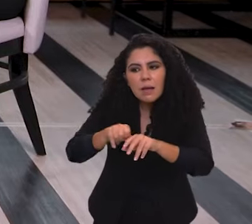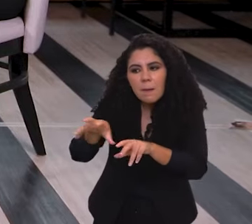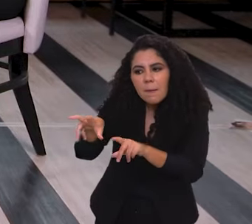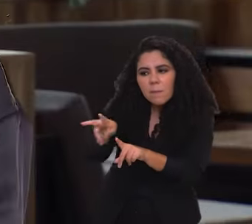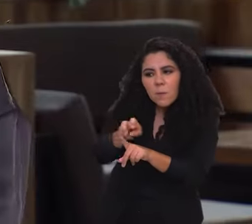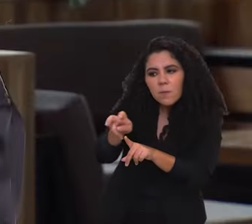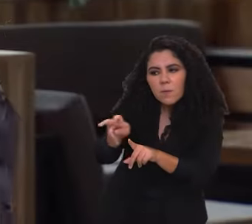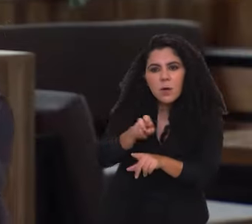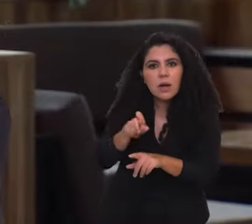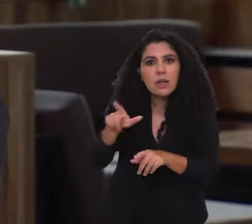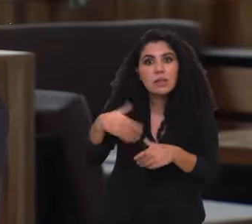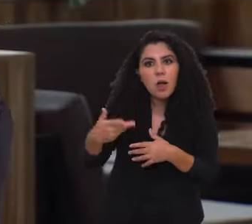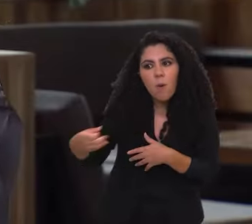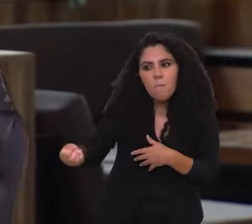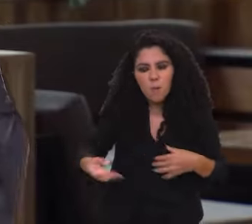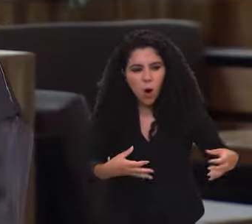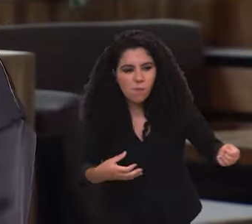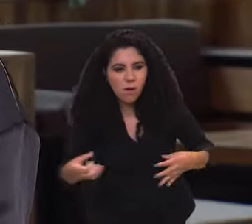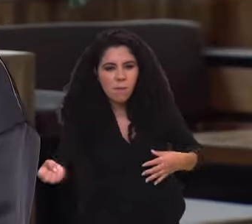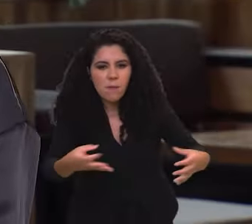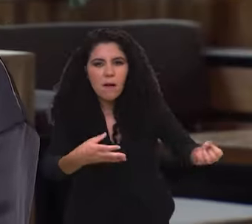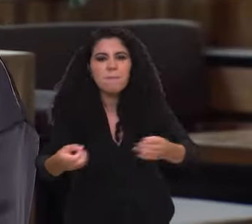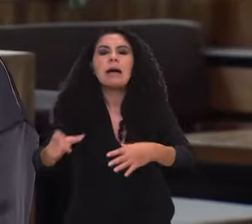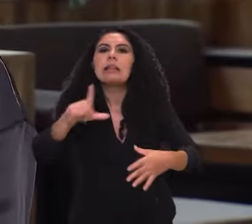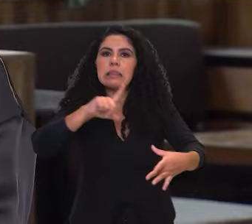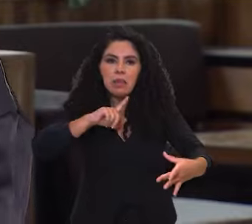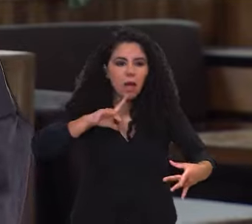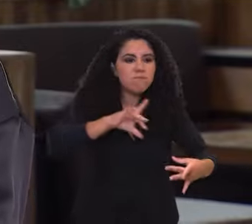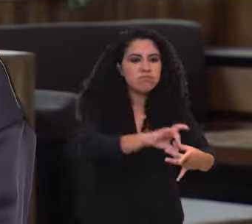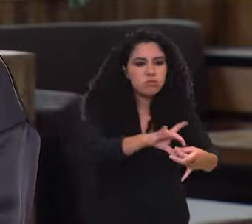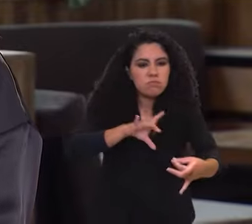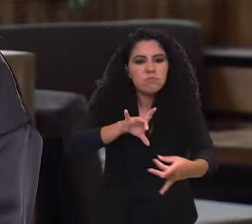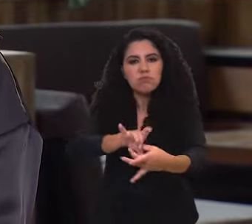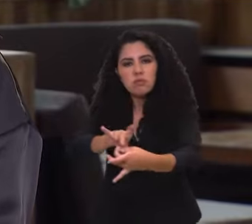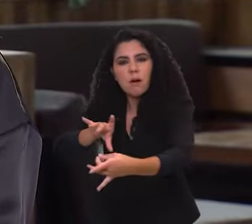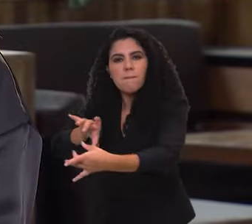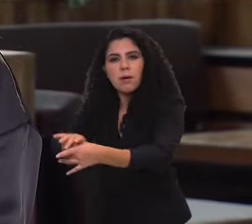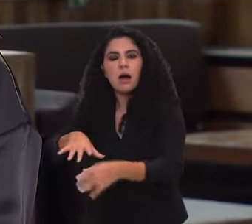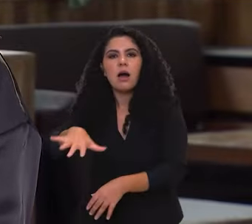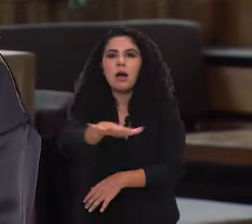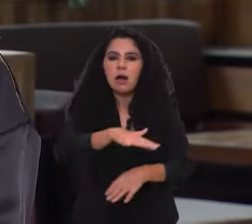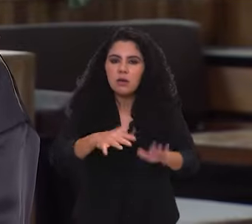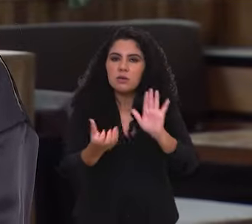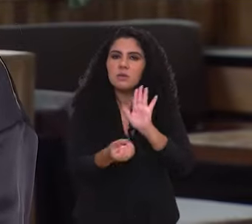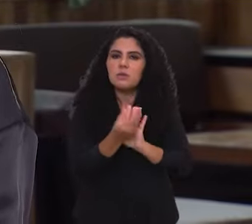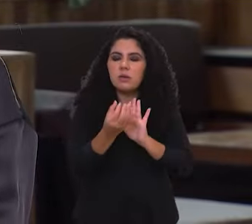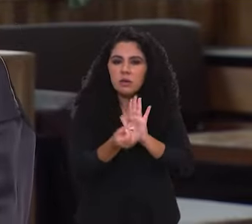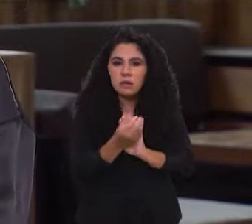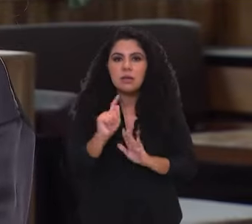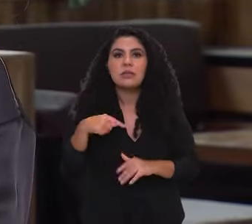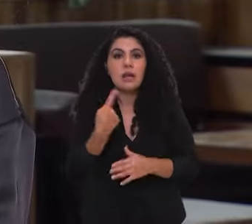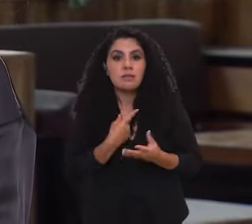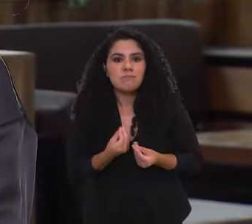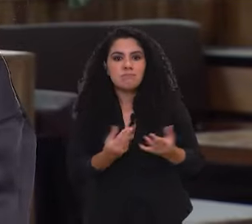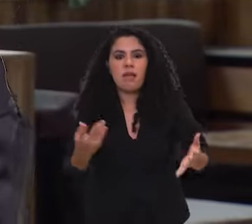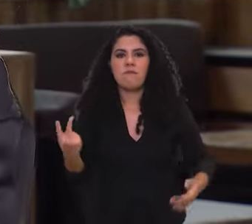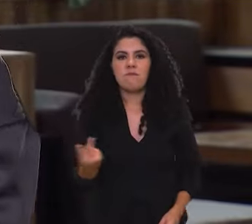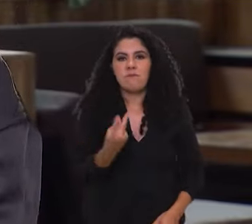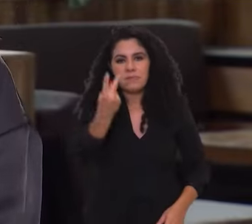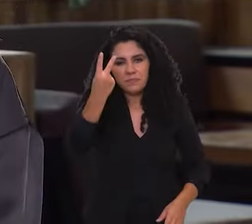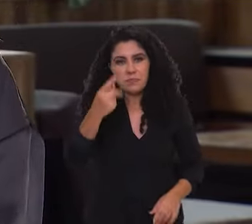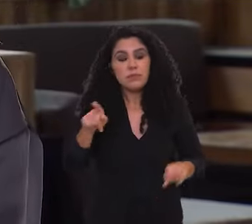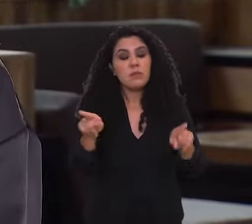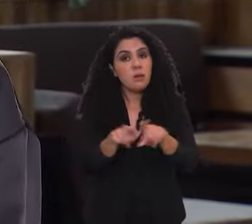Então, a inovação ela está intrinsecamente relacionada aos setores produtivos que são apoiados hoje nas rotas e a gente valoriza ainda mais. E